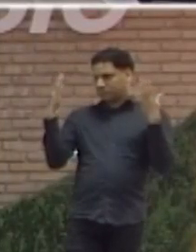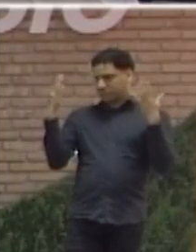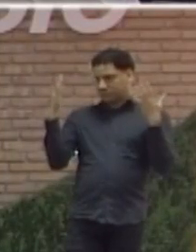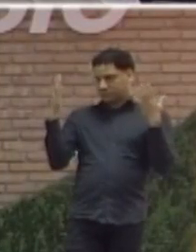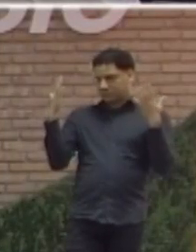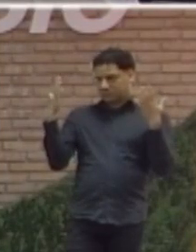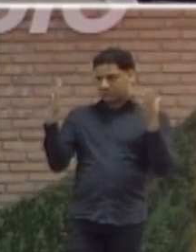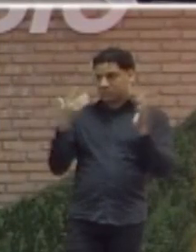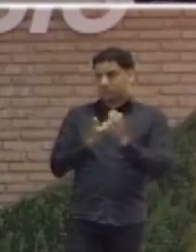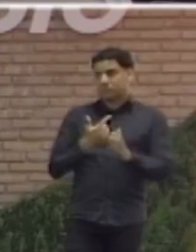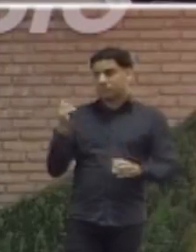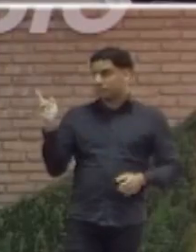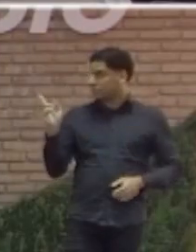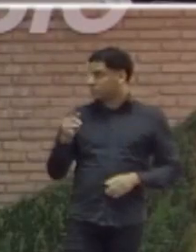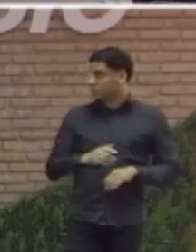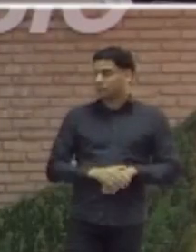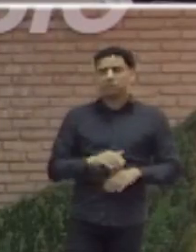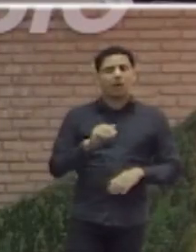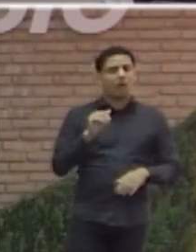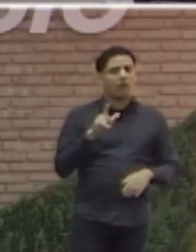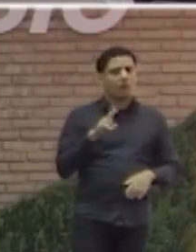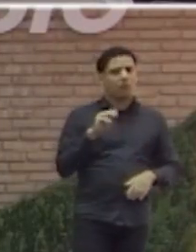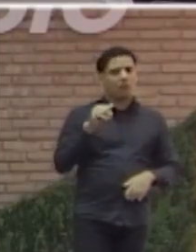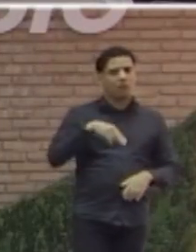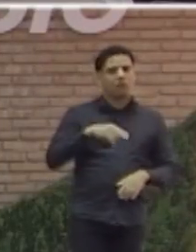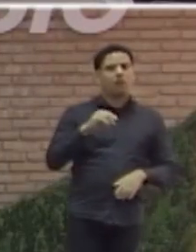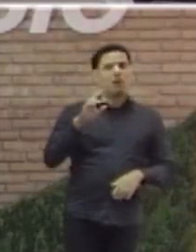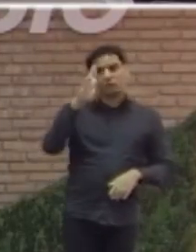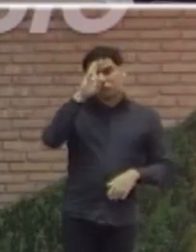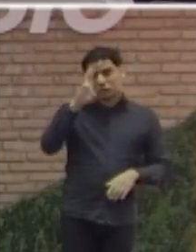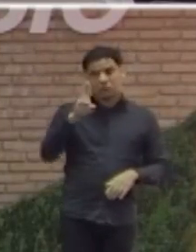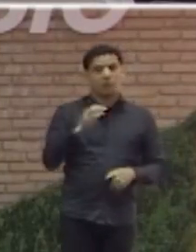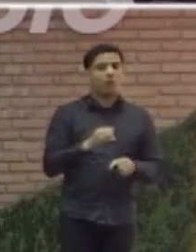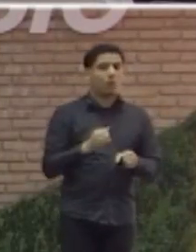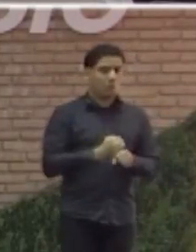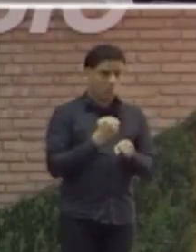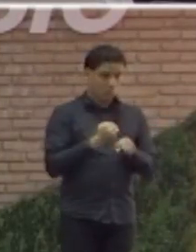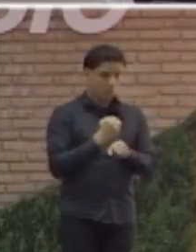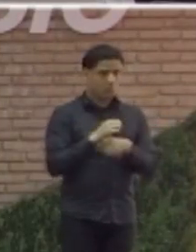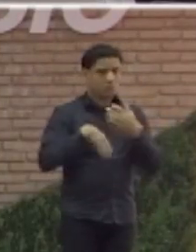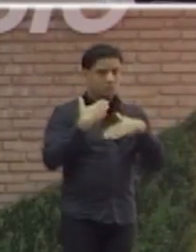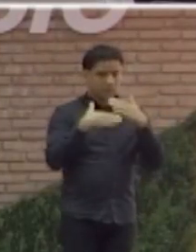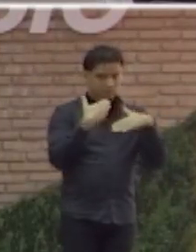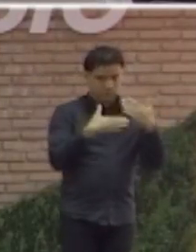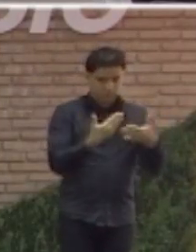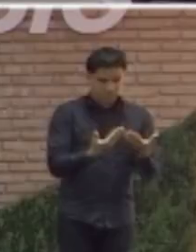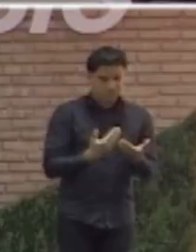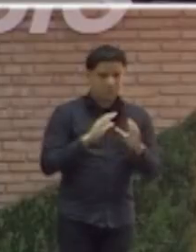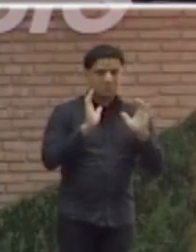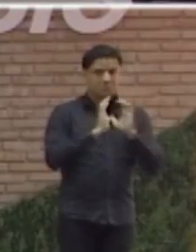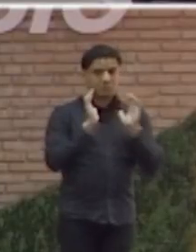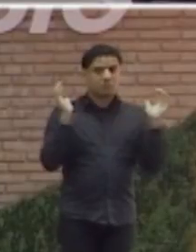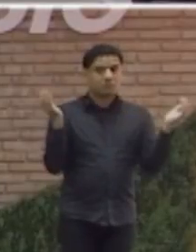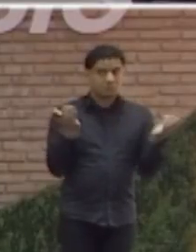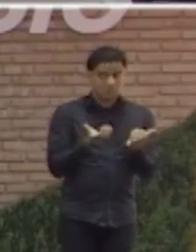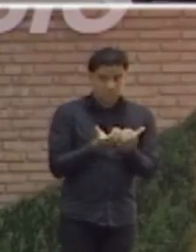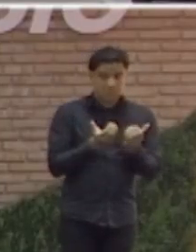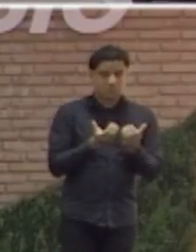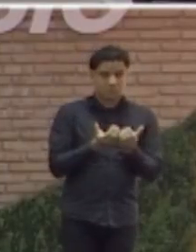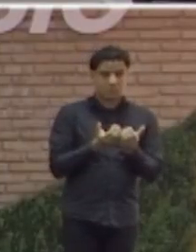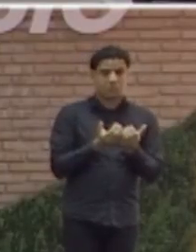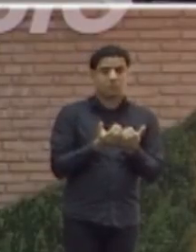E o outro, o Antti Aaltonen, ele é diretor de Construção e Desenvolvimento da Confederation